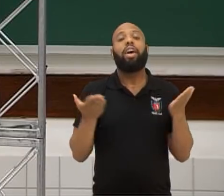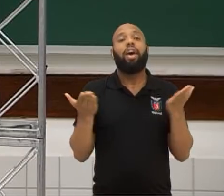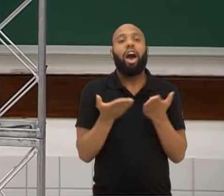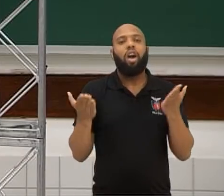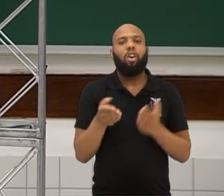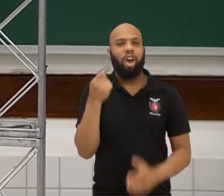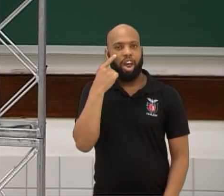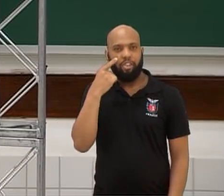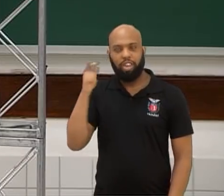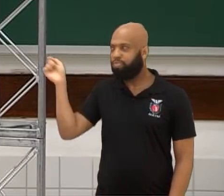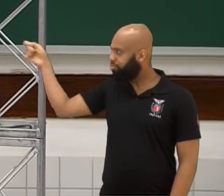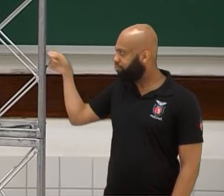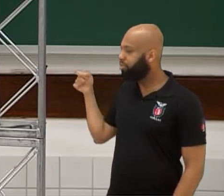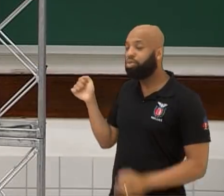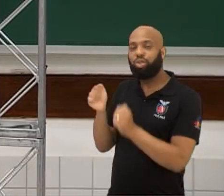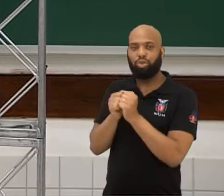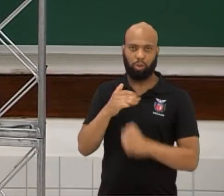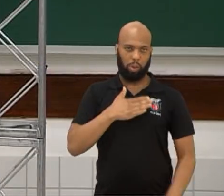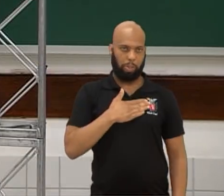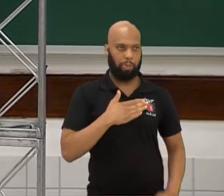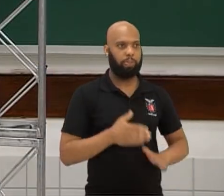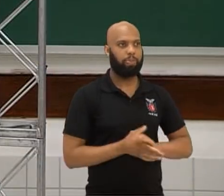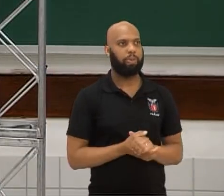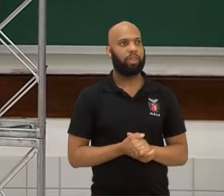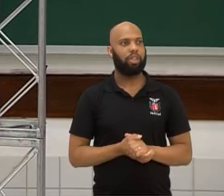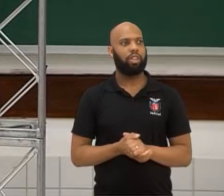calcular no quadro com a professora? Então, vamos lá.